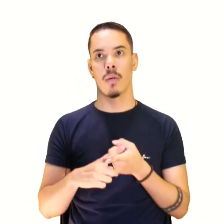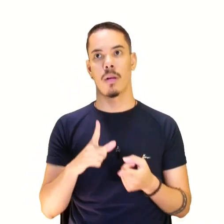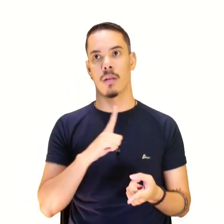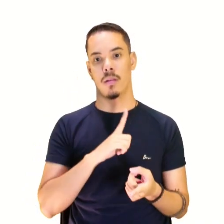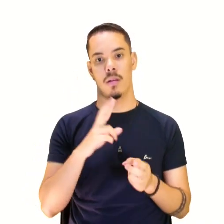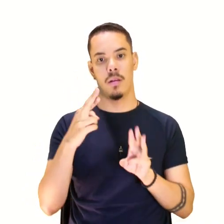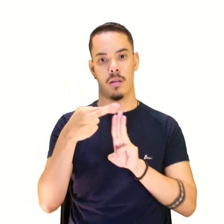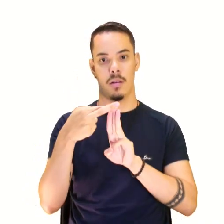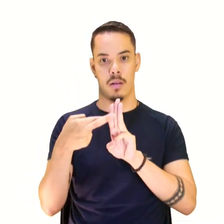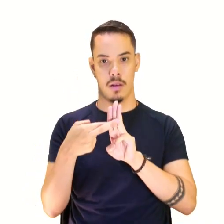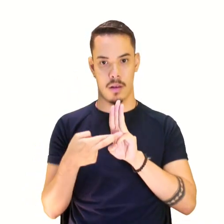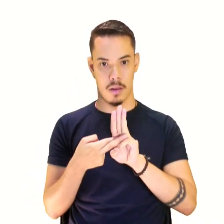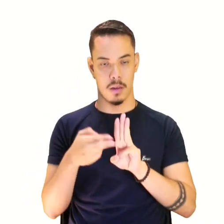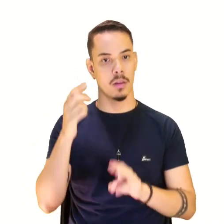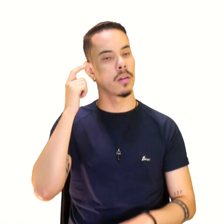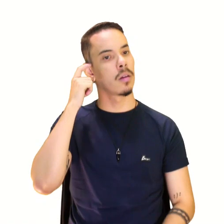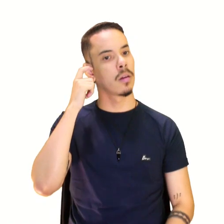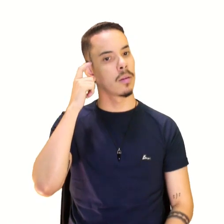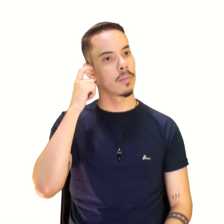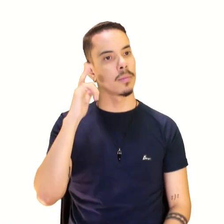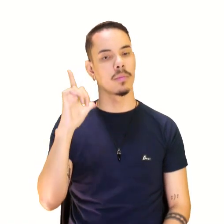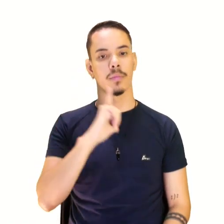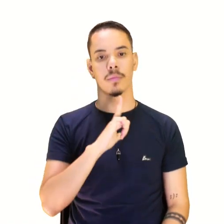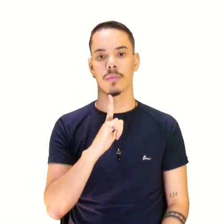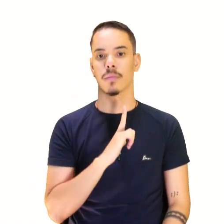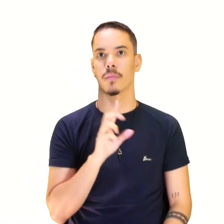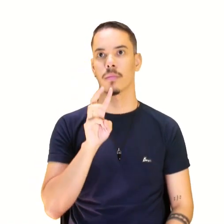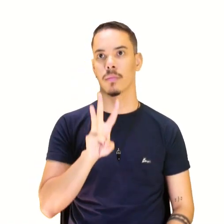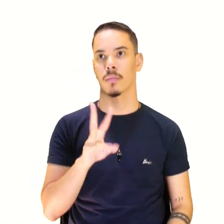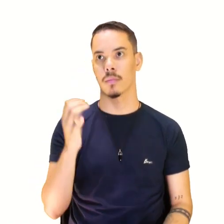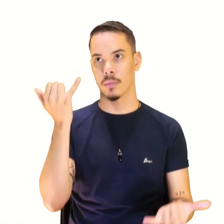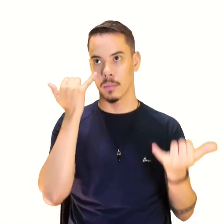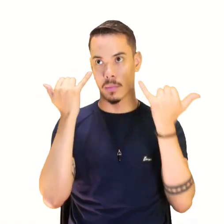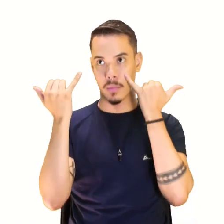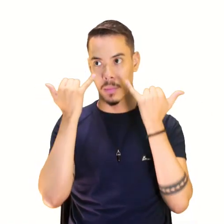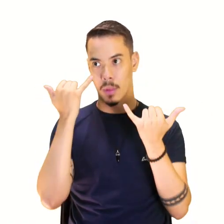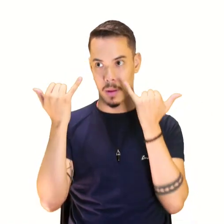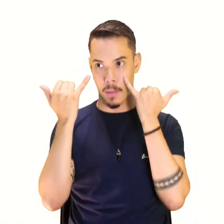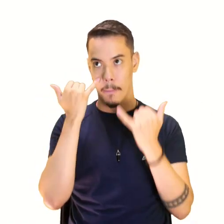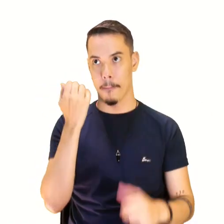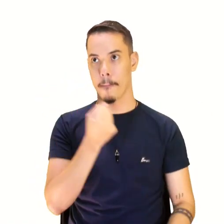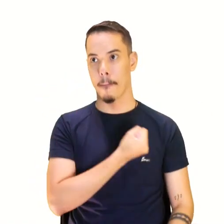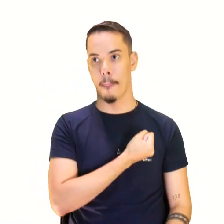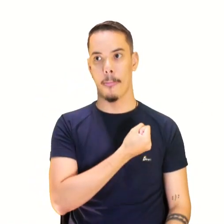regra de 3. Olha só, nós temos 3 informações numéricas